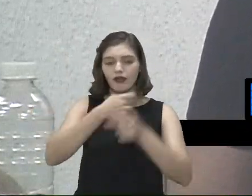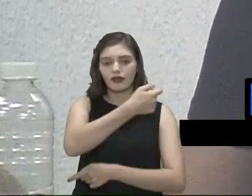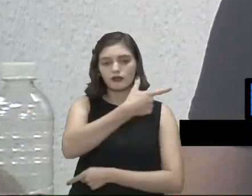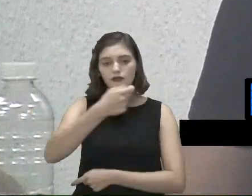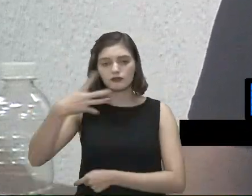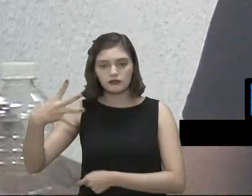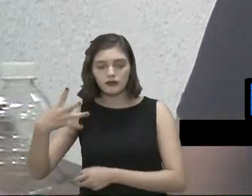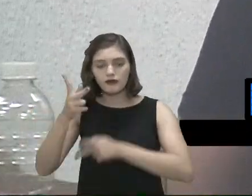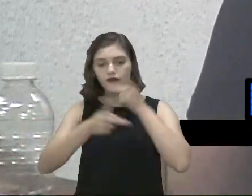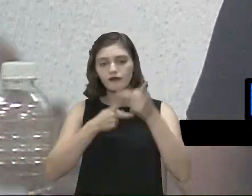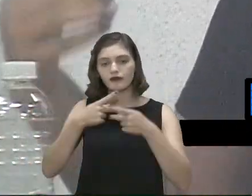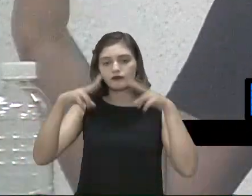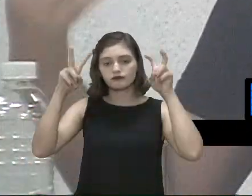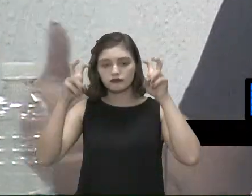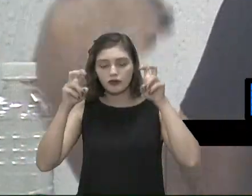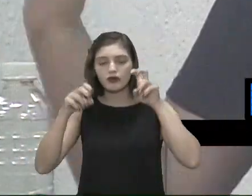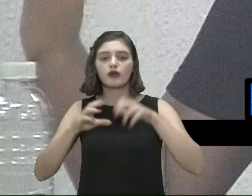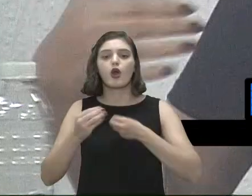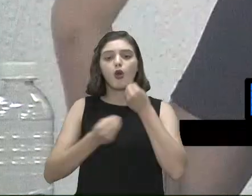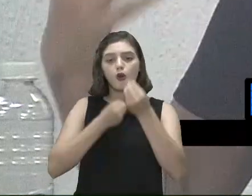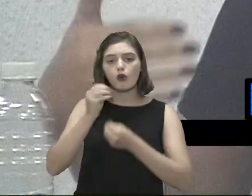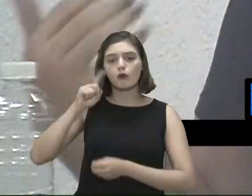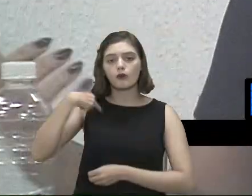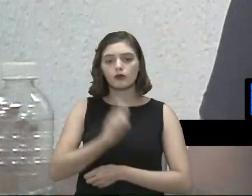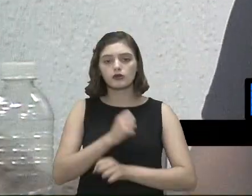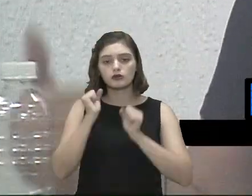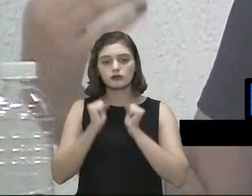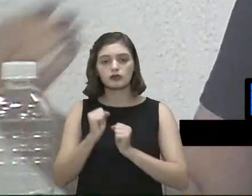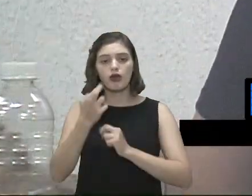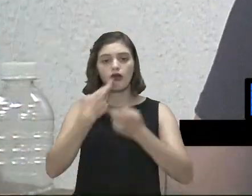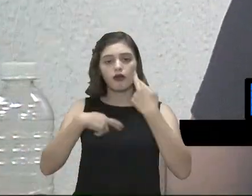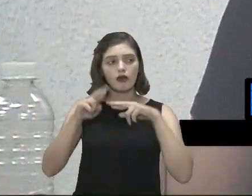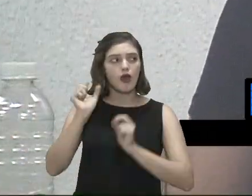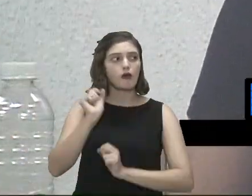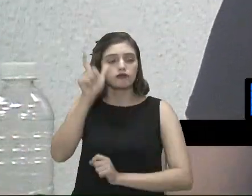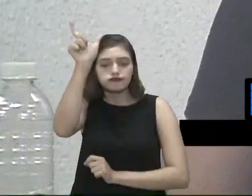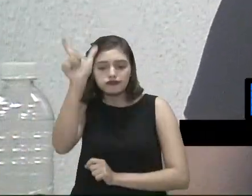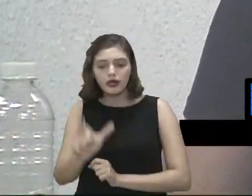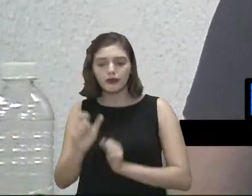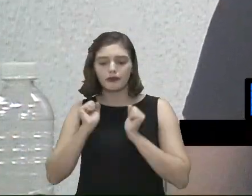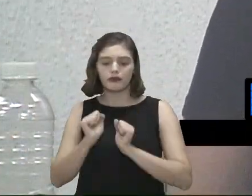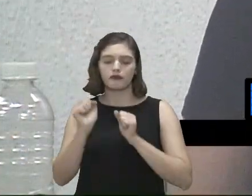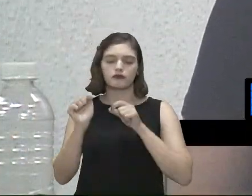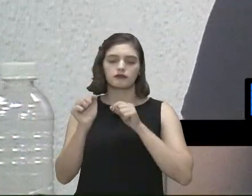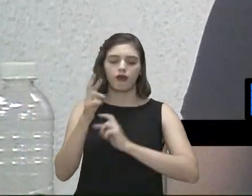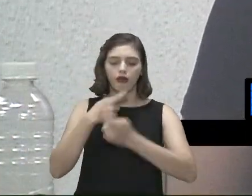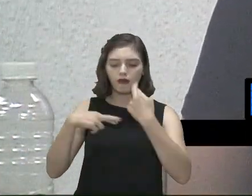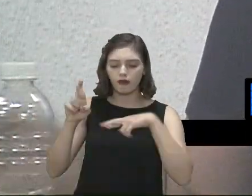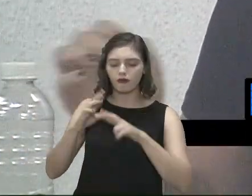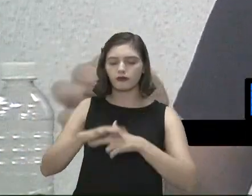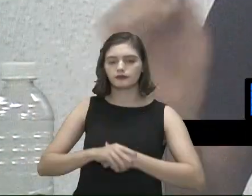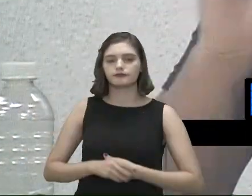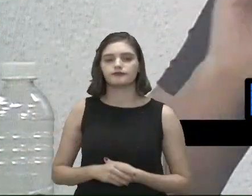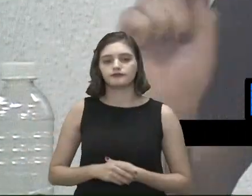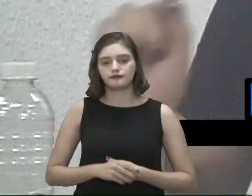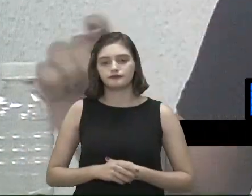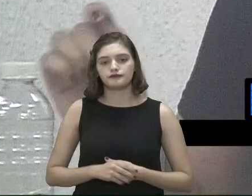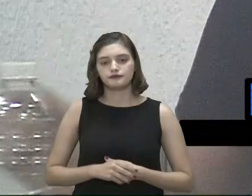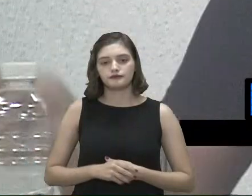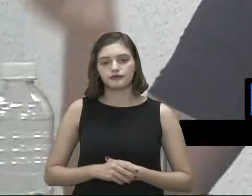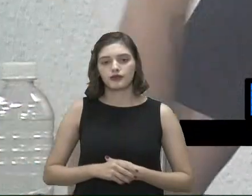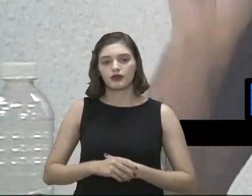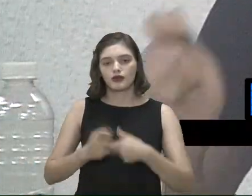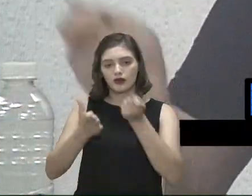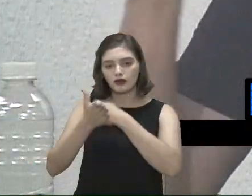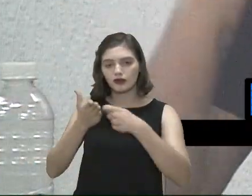para falar sobre ouvidoria, sobre como nós podemos reclamar e com quem nós podemos reclamar. Isso é assinar